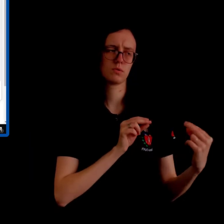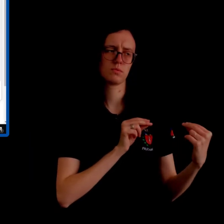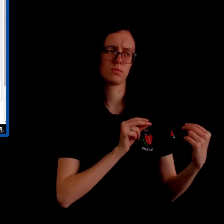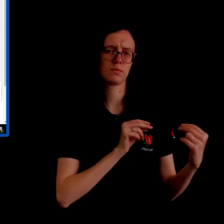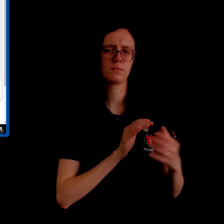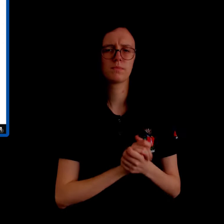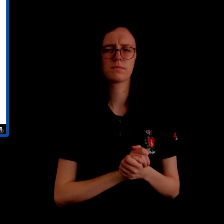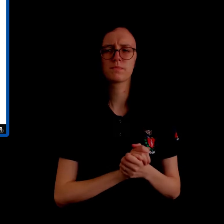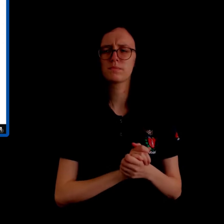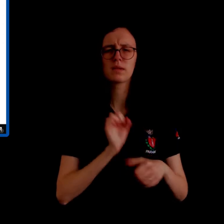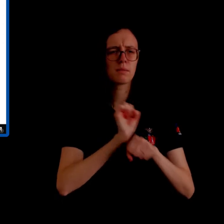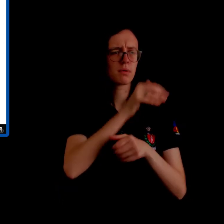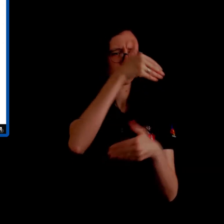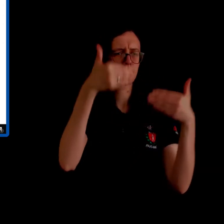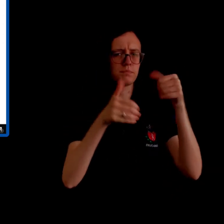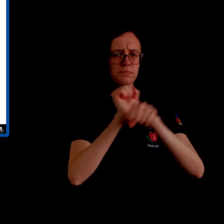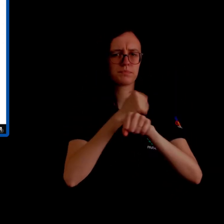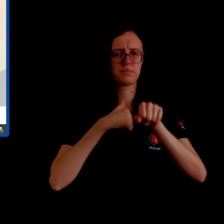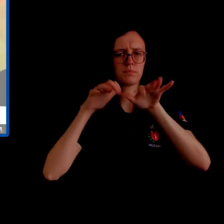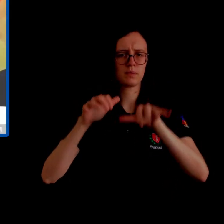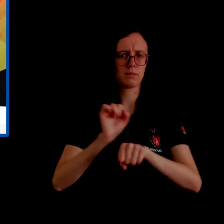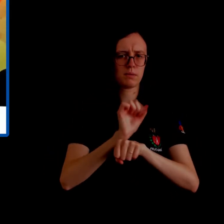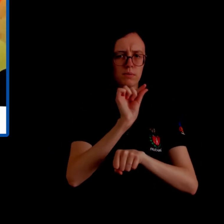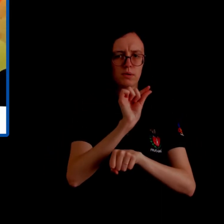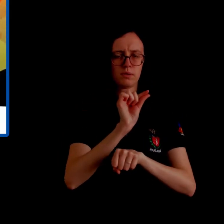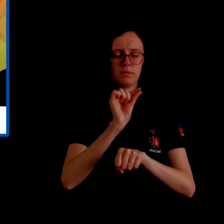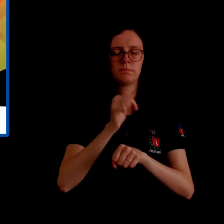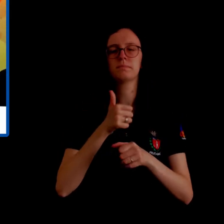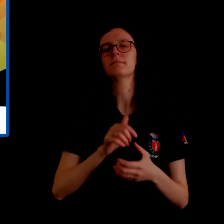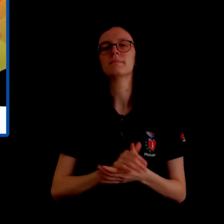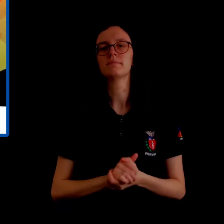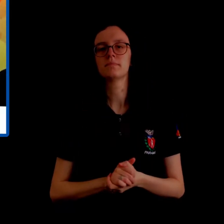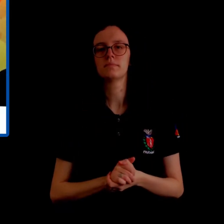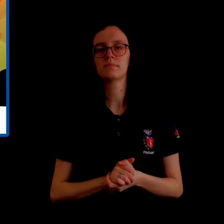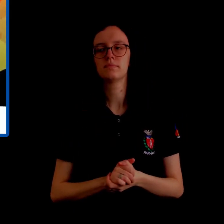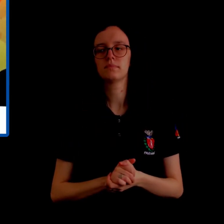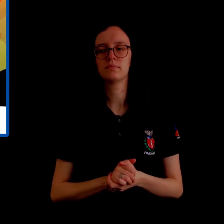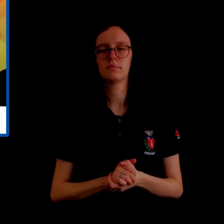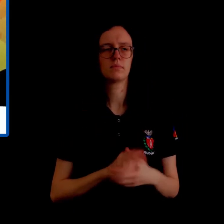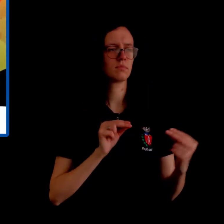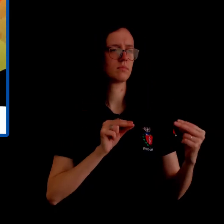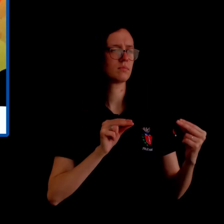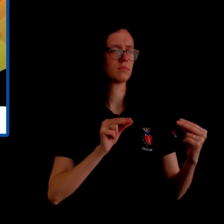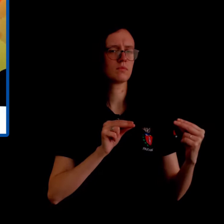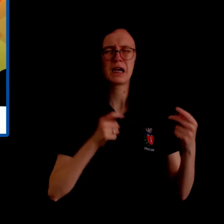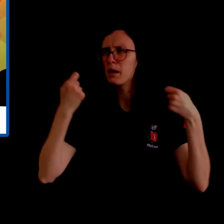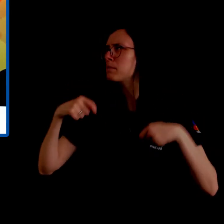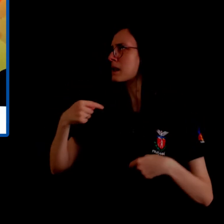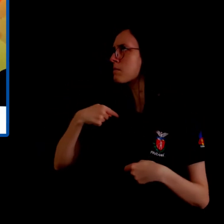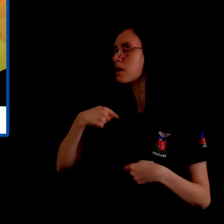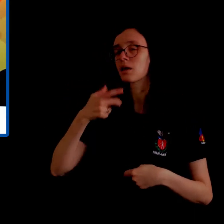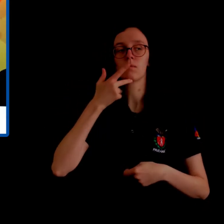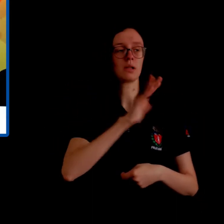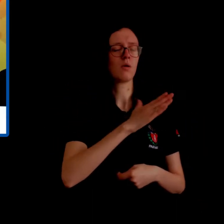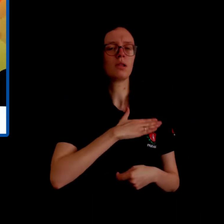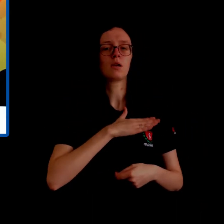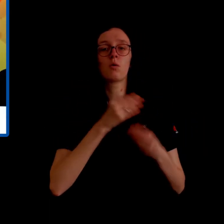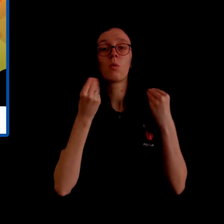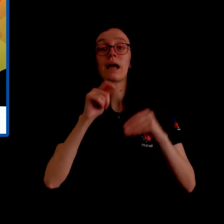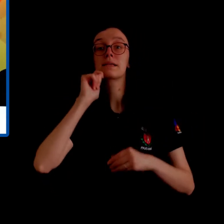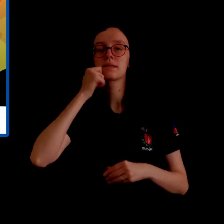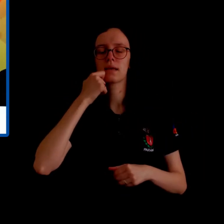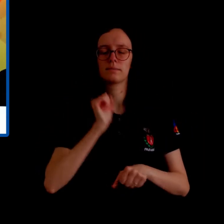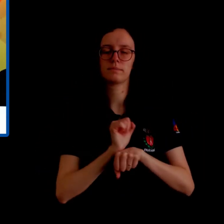tira um pouquinho, Homer, porque eu vou digitar uma coisa aqui importante. Você precisa de mim aí? Não, é só uma senha aqui. Dentro